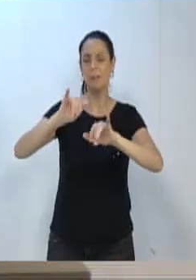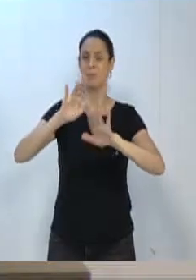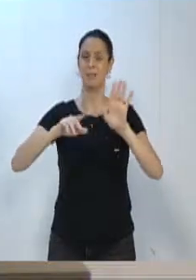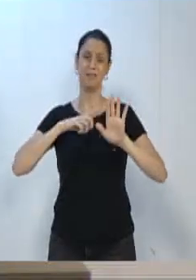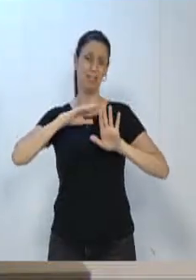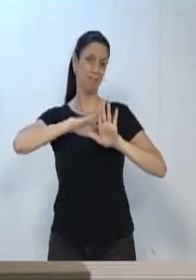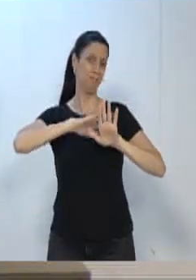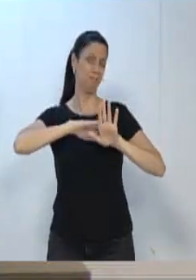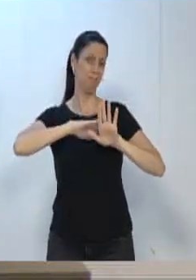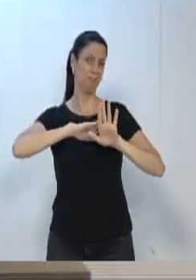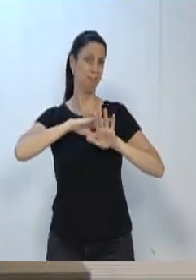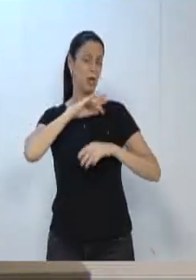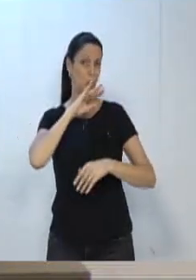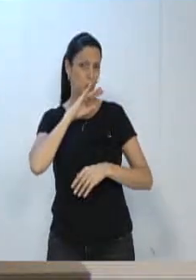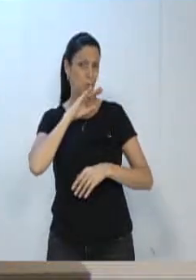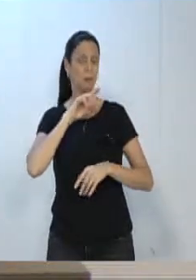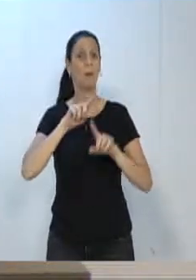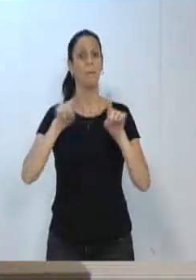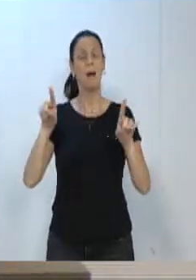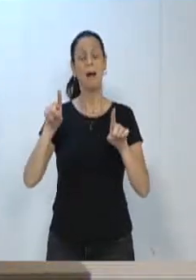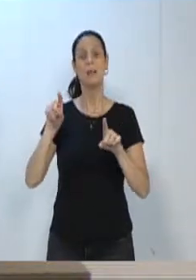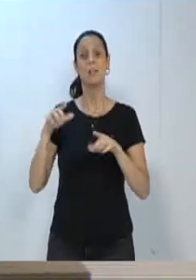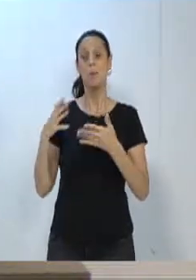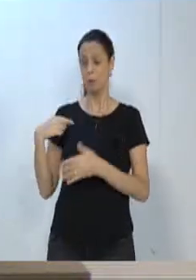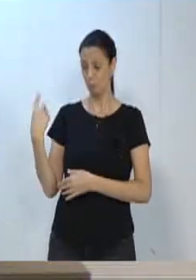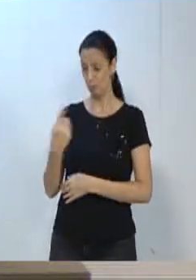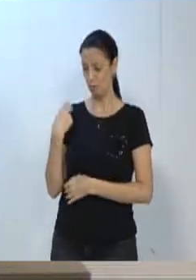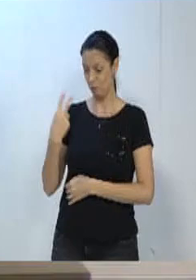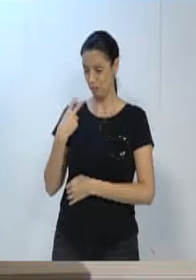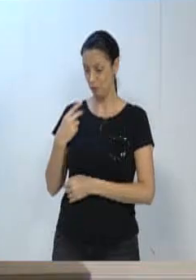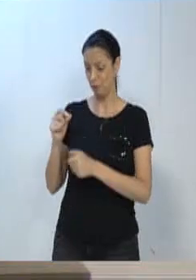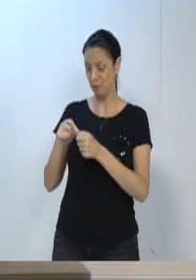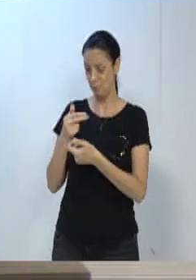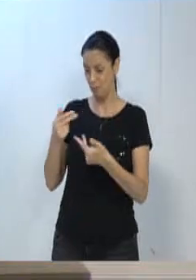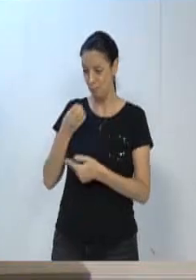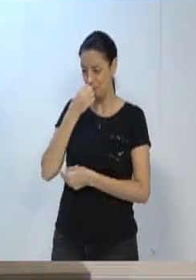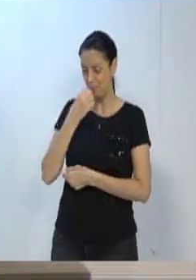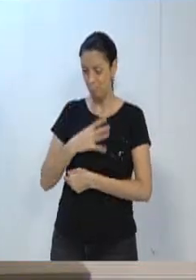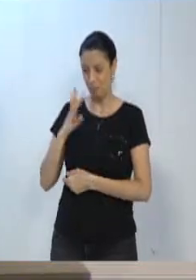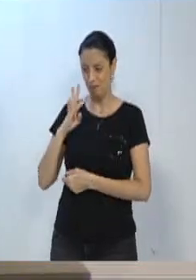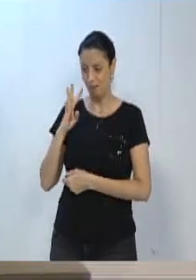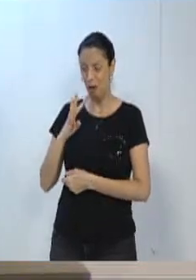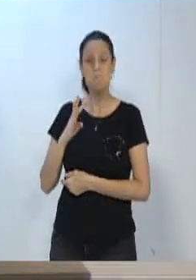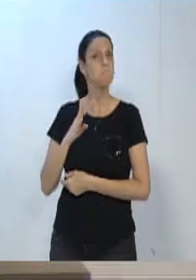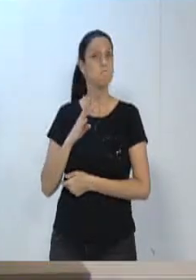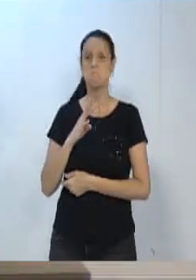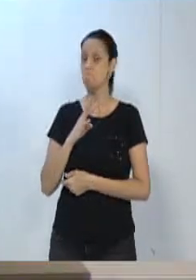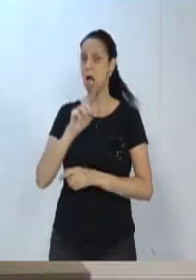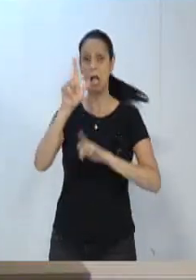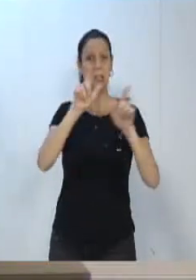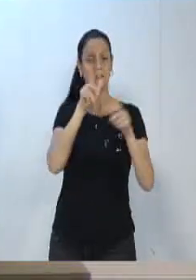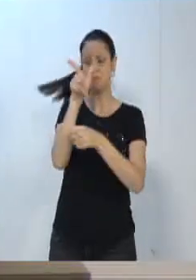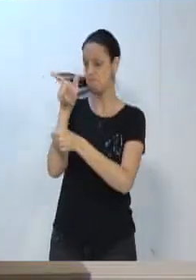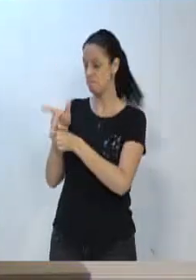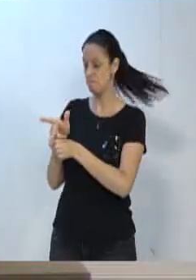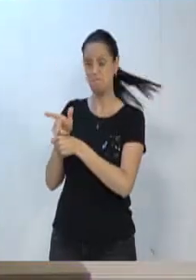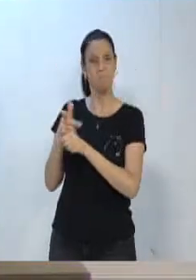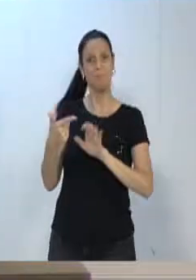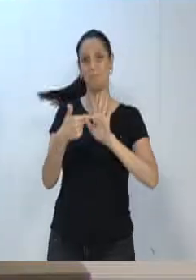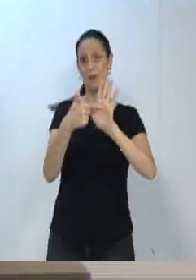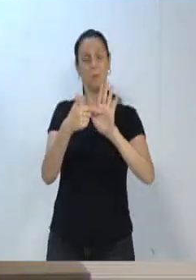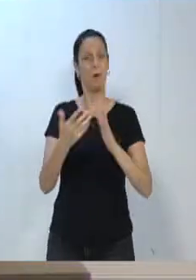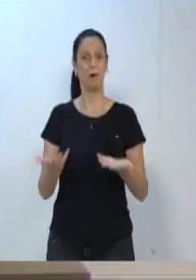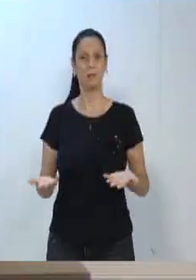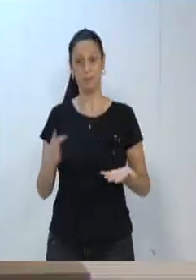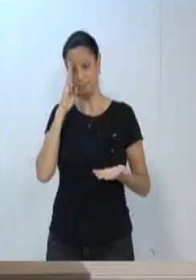uma coisa favorável, não se chega no lar das pessoas. É triste, vereador Cristiane. O trabalho dos parlamentares dessa casa, principalmente aqui na cidade de